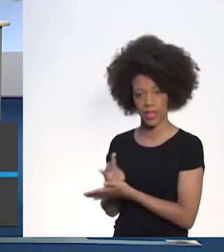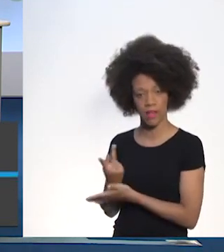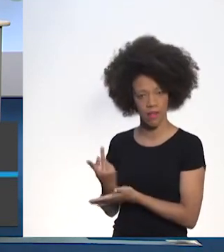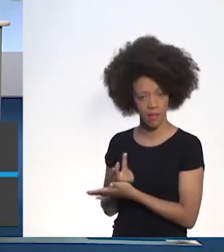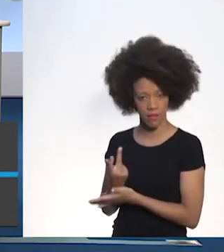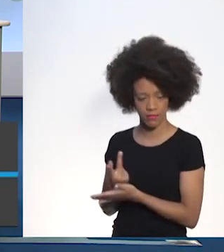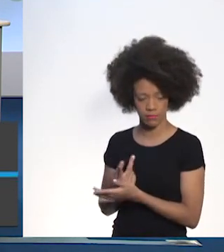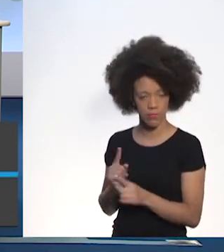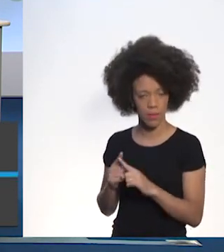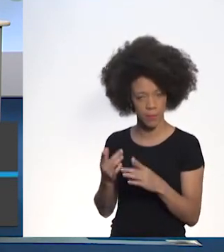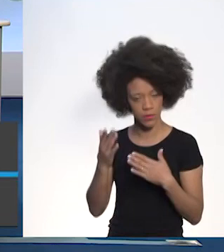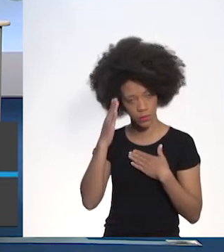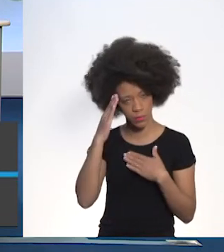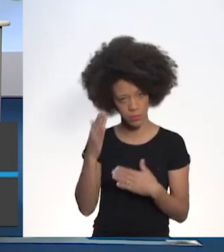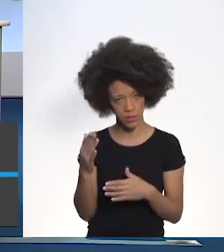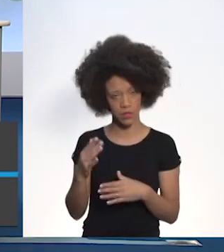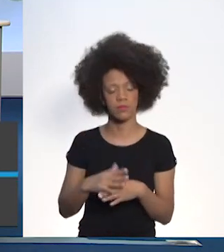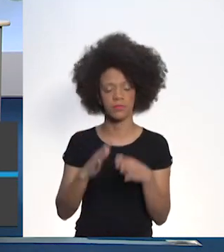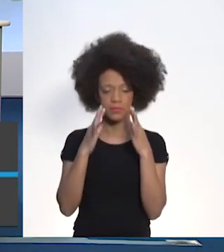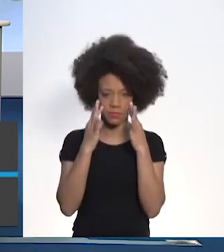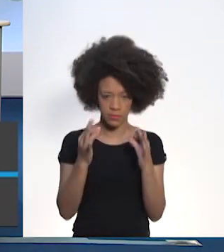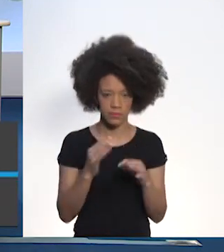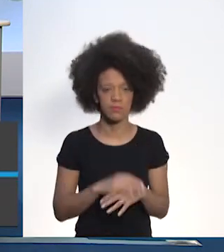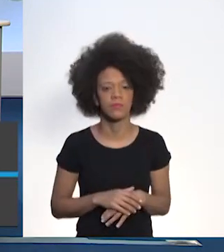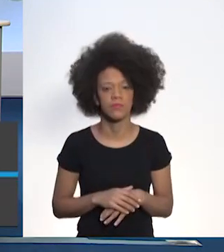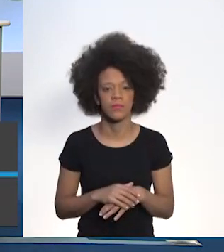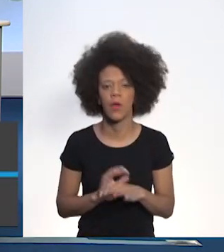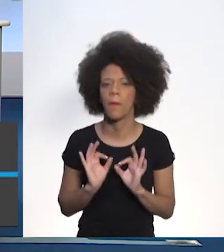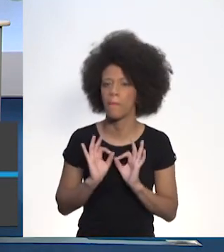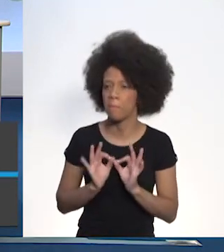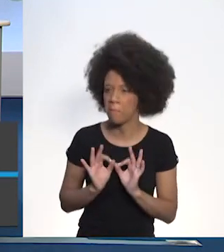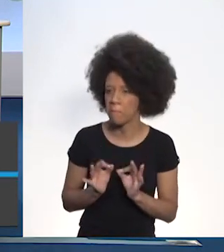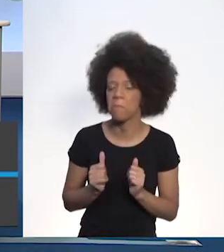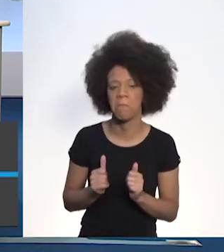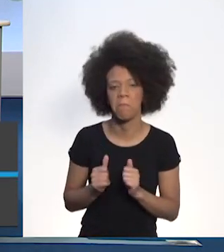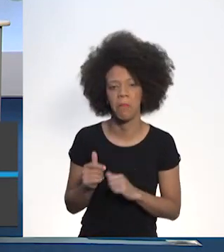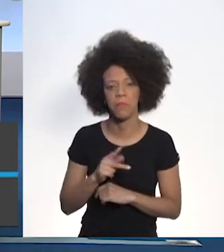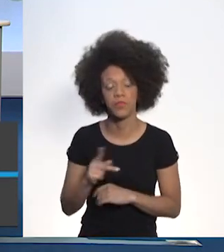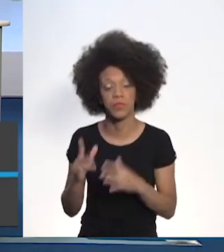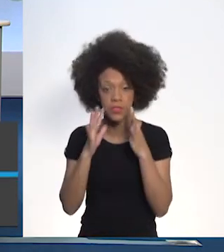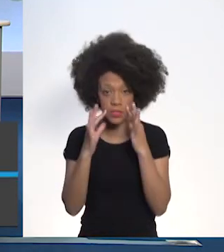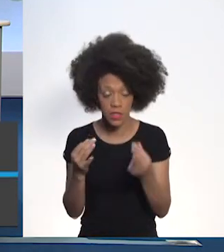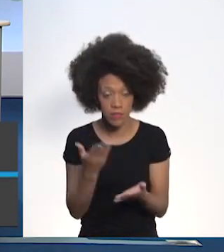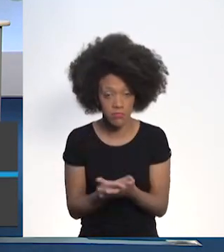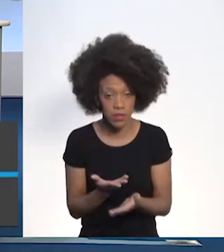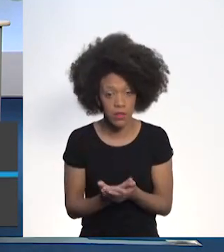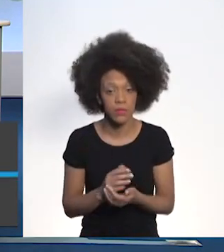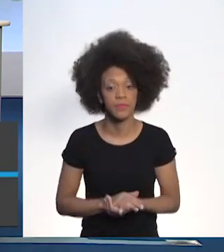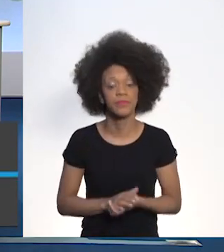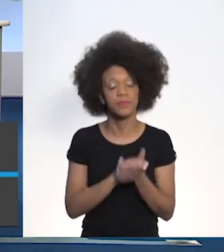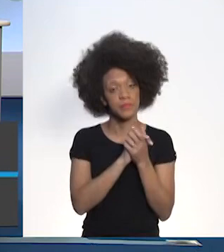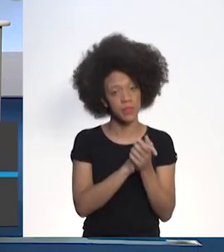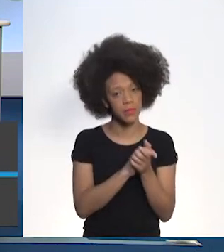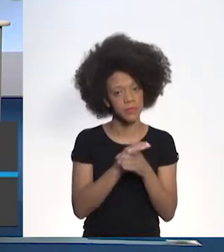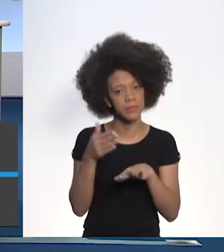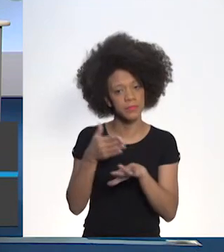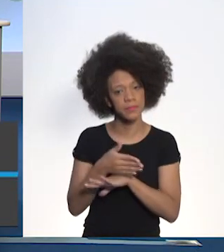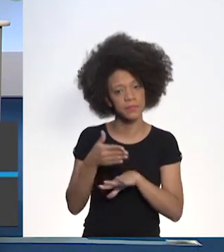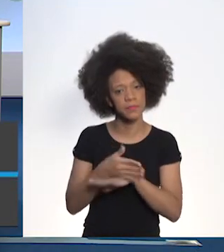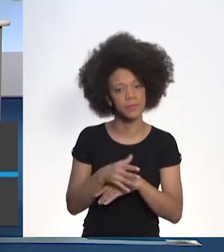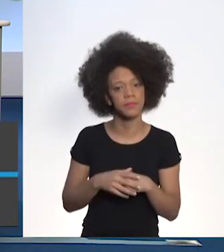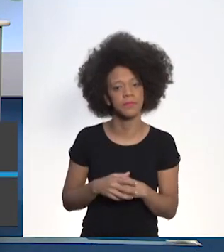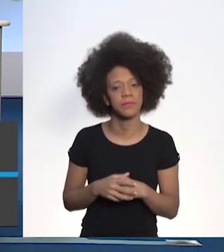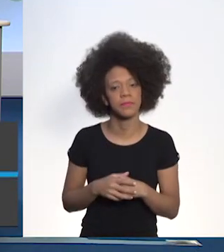bom? Não, é tranquilo, Mas gente, vamos lá. obrigada pelo alerta. Muito bom, pessoal. Tá ligado na aula, isso é muito bom. Parabéns aí. Muito obrigado aí pela participação. E,